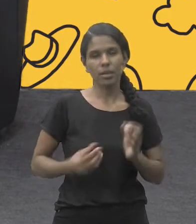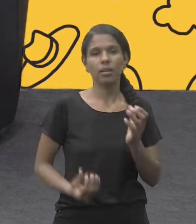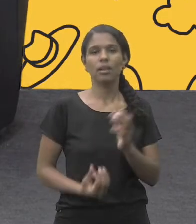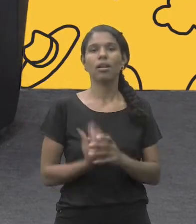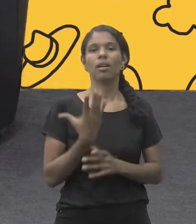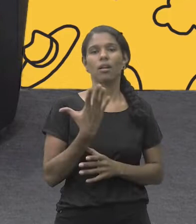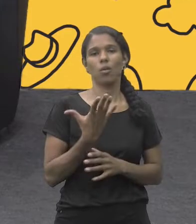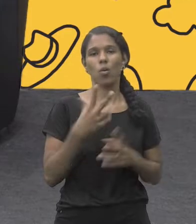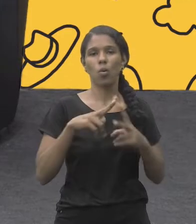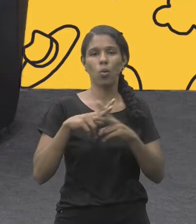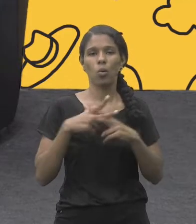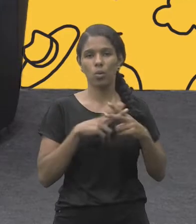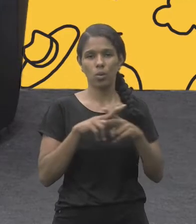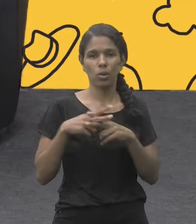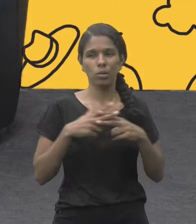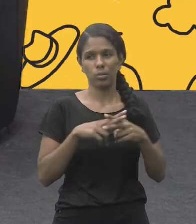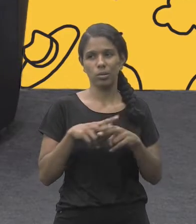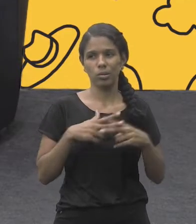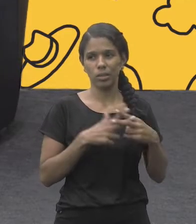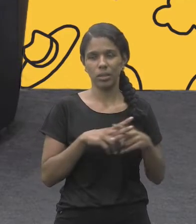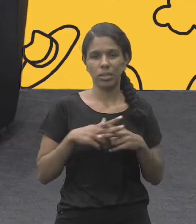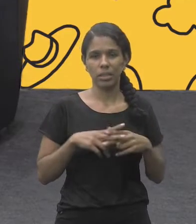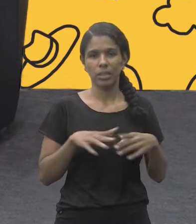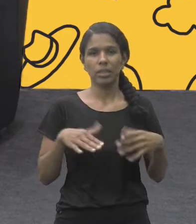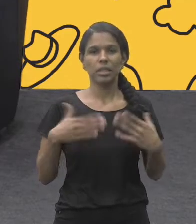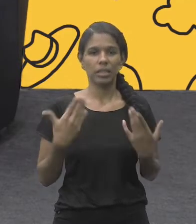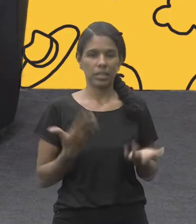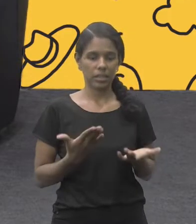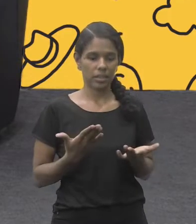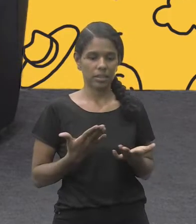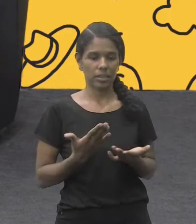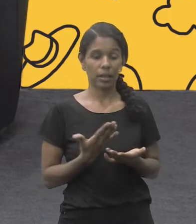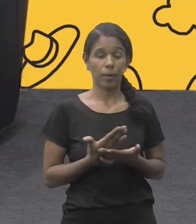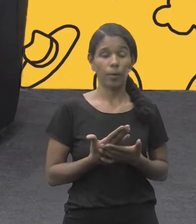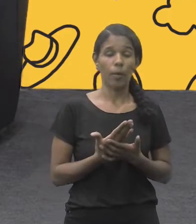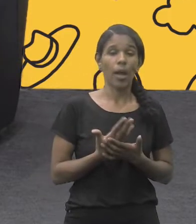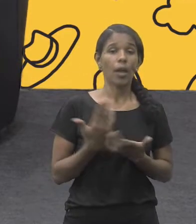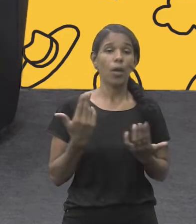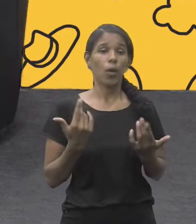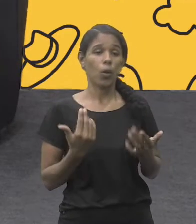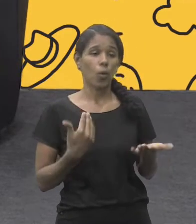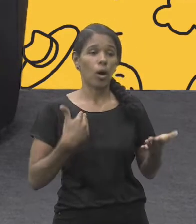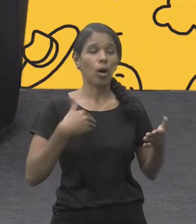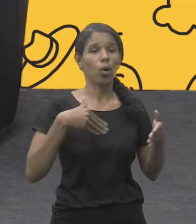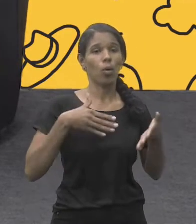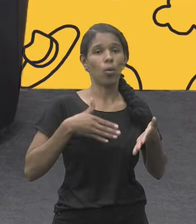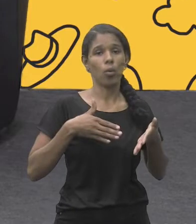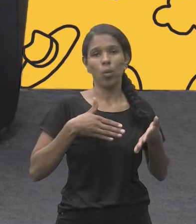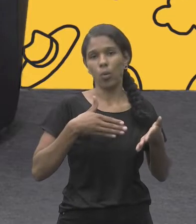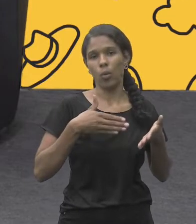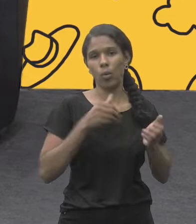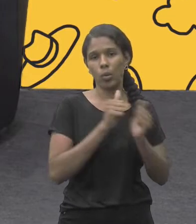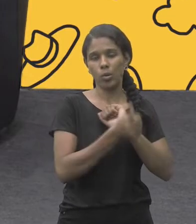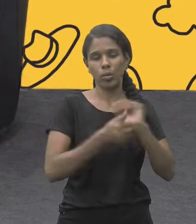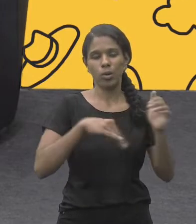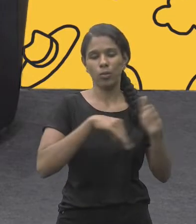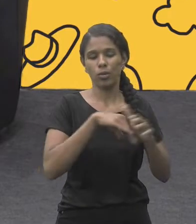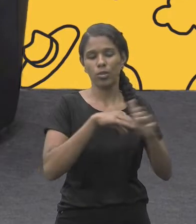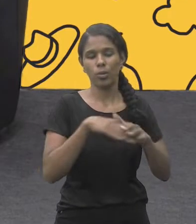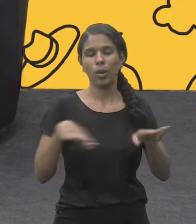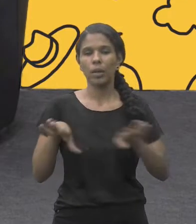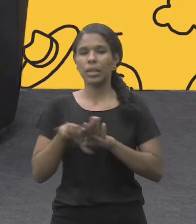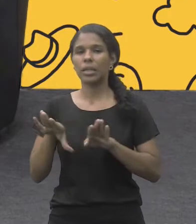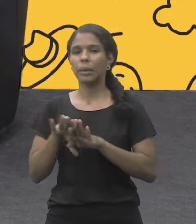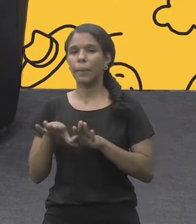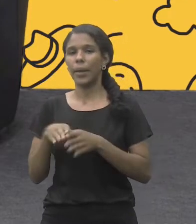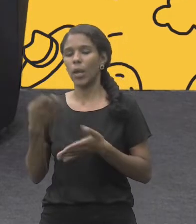que o brasileiro tem, né? Todo brasileiro sabe jogar bola, né? A criança já nasce com uma bola. Hoje a criança também nasce